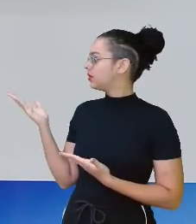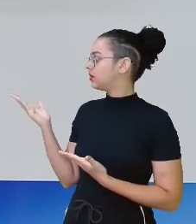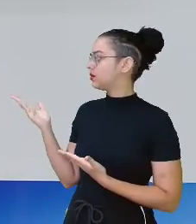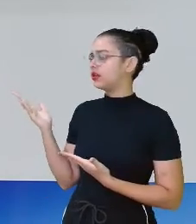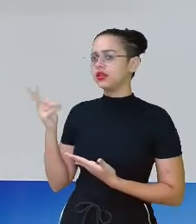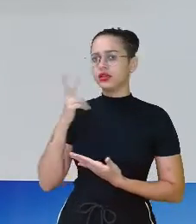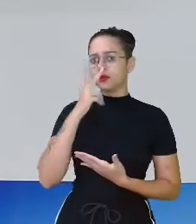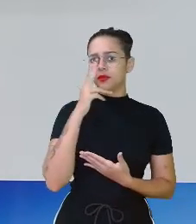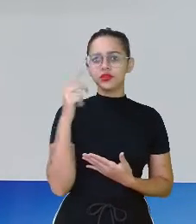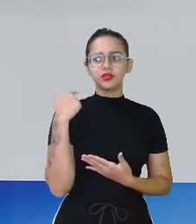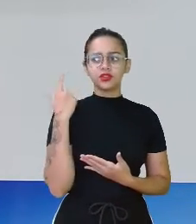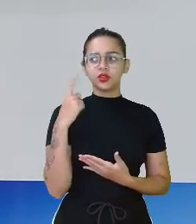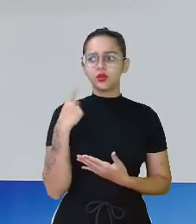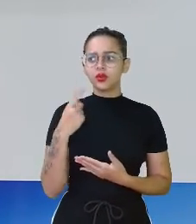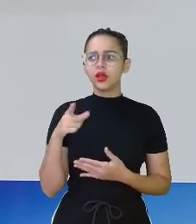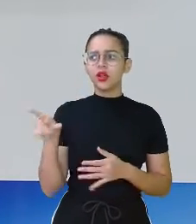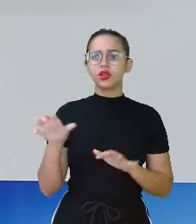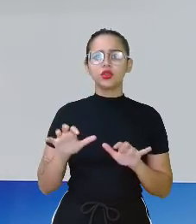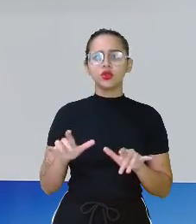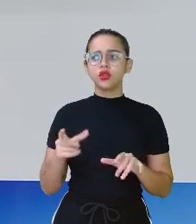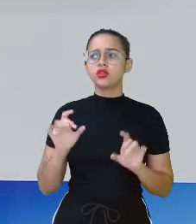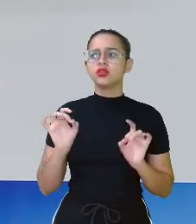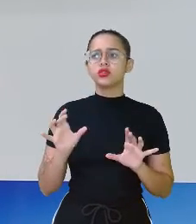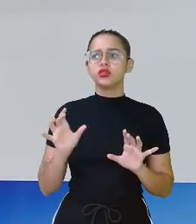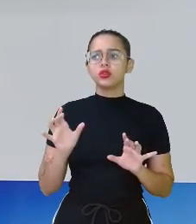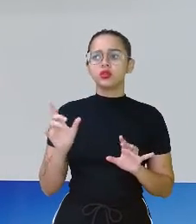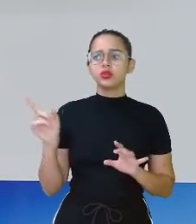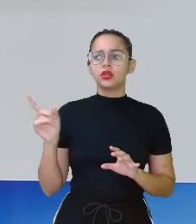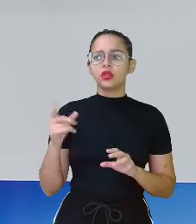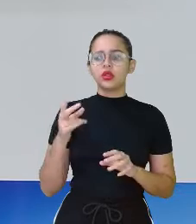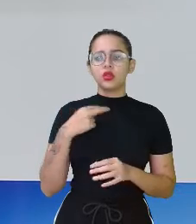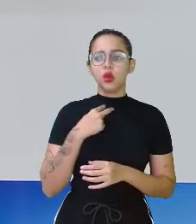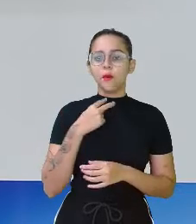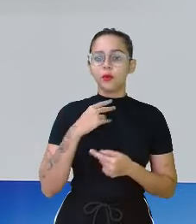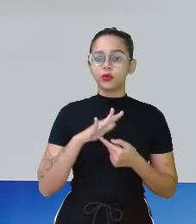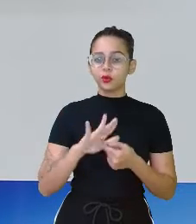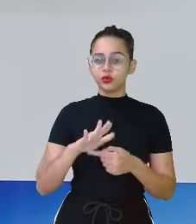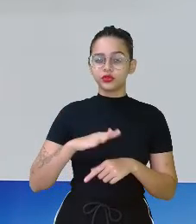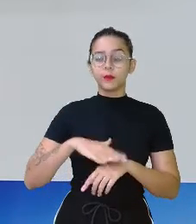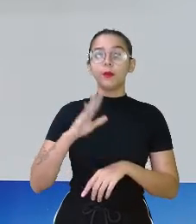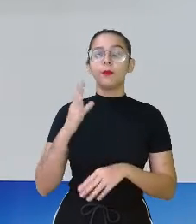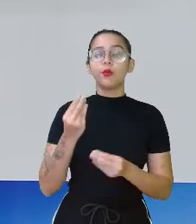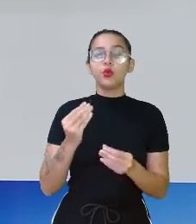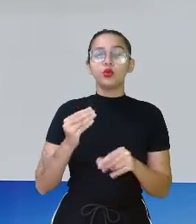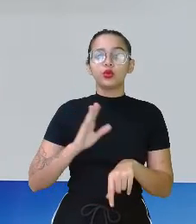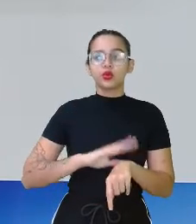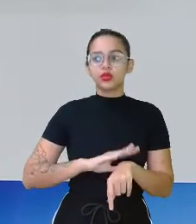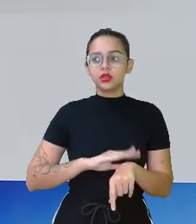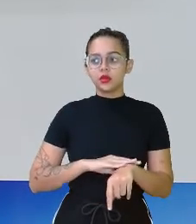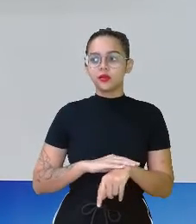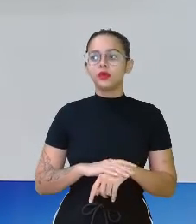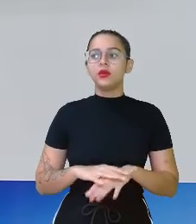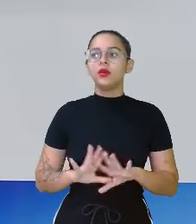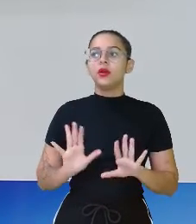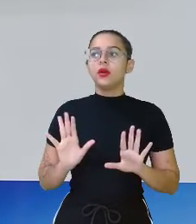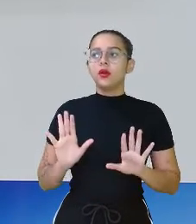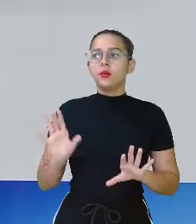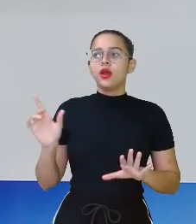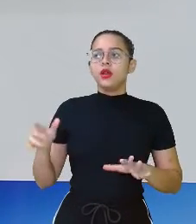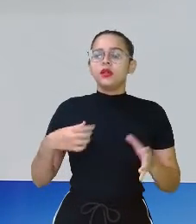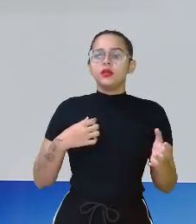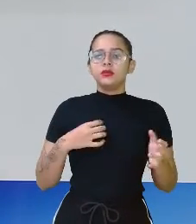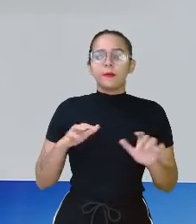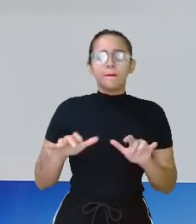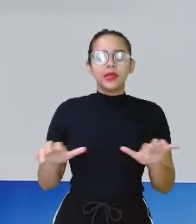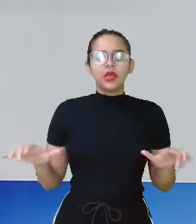que louco. Ele toca, gente, é que esse vídeo eu não podia mostrar mais, porque ele não é commons, então, mas ele toca